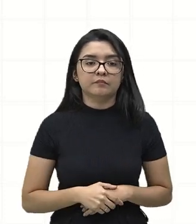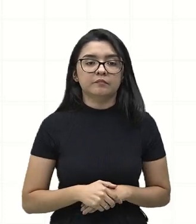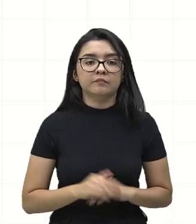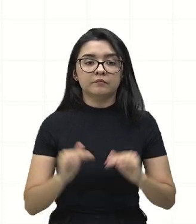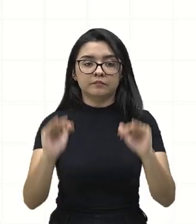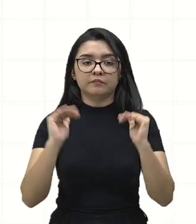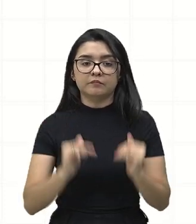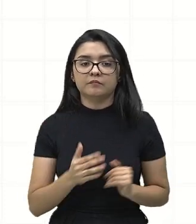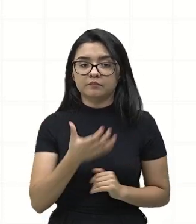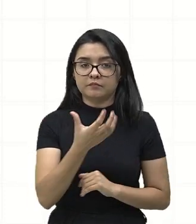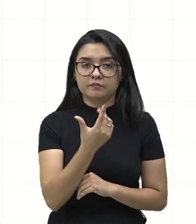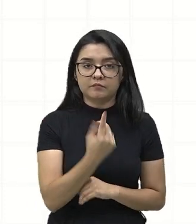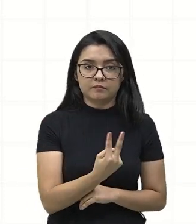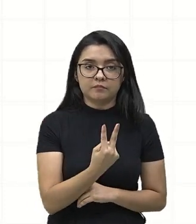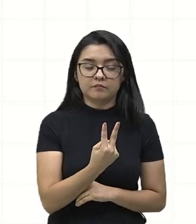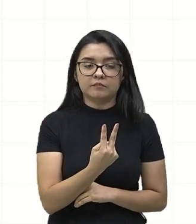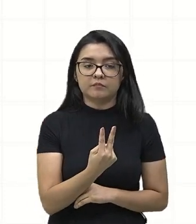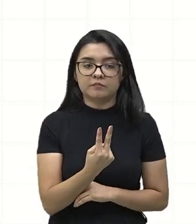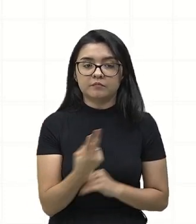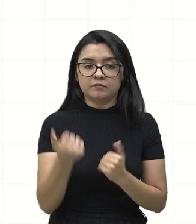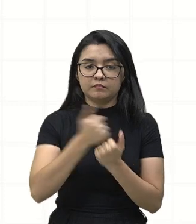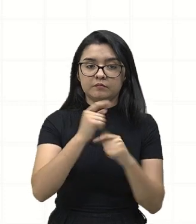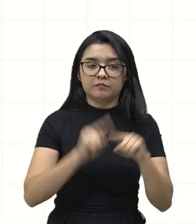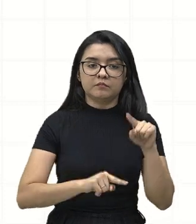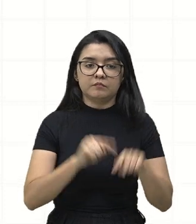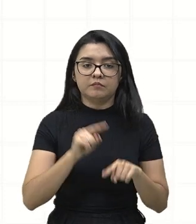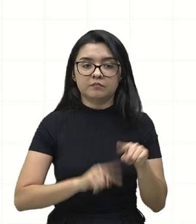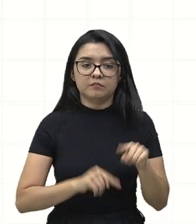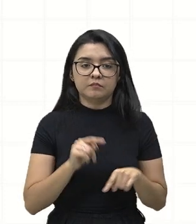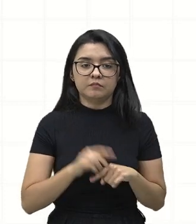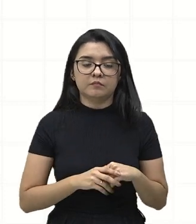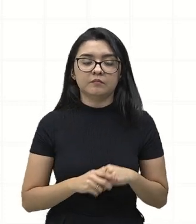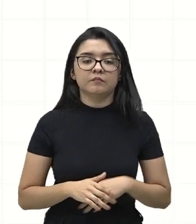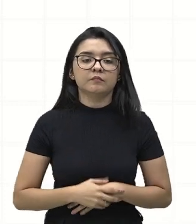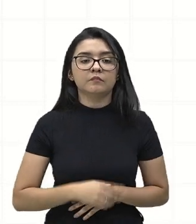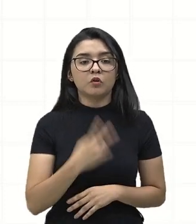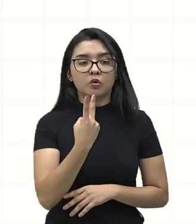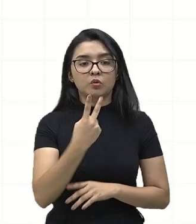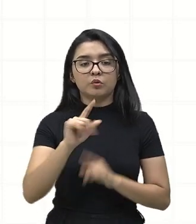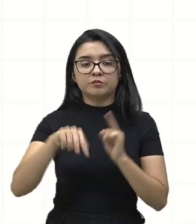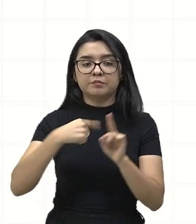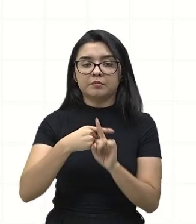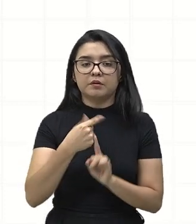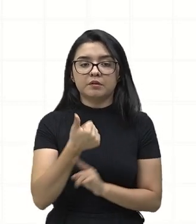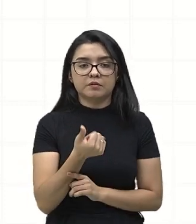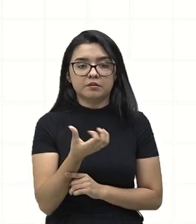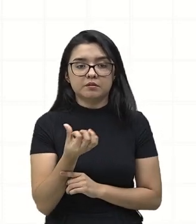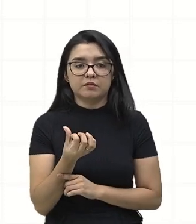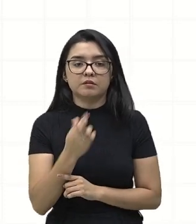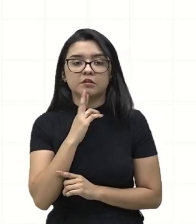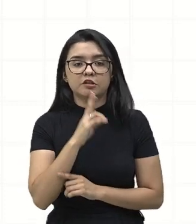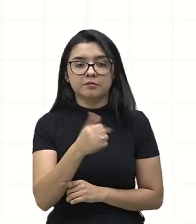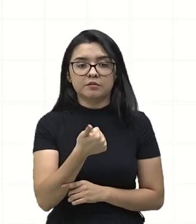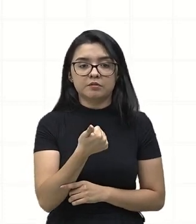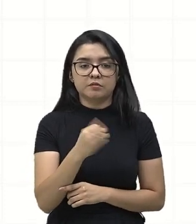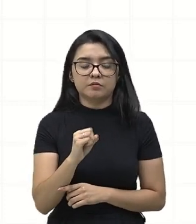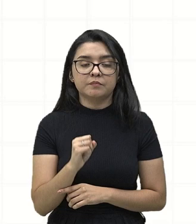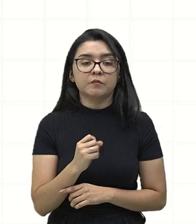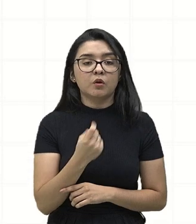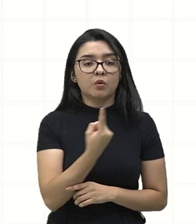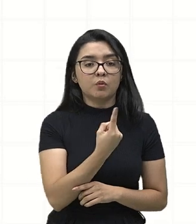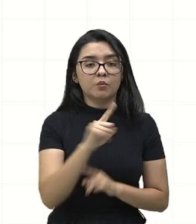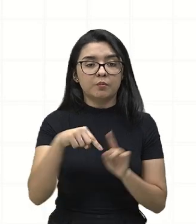lugar da estrela. Então, somando 2 com a soma dos outros algarismos, a gente vai ter 18. 1 mais